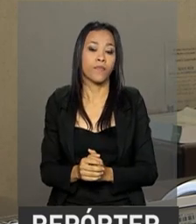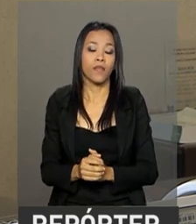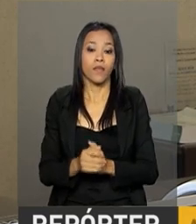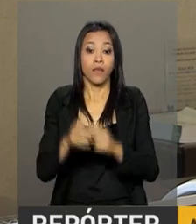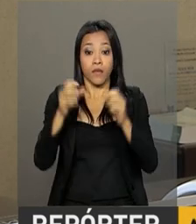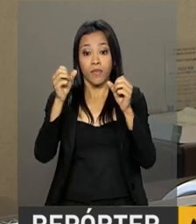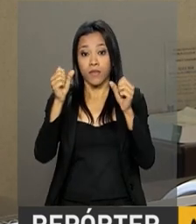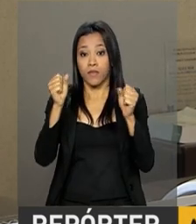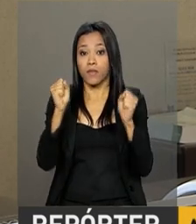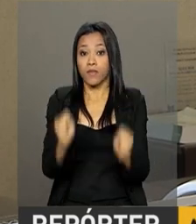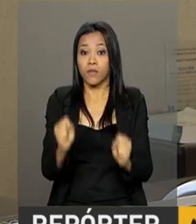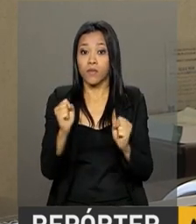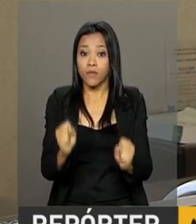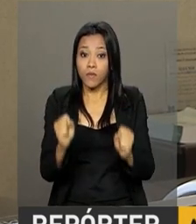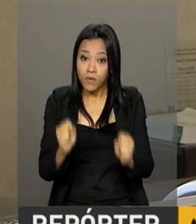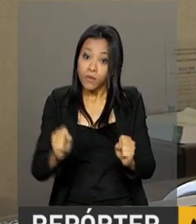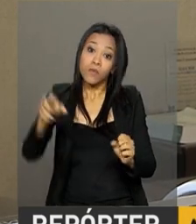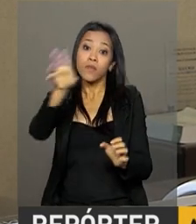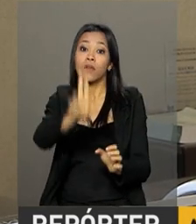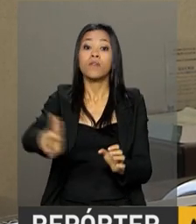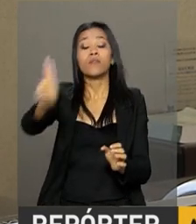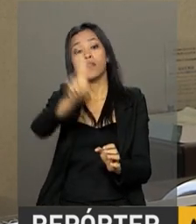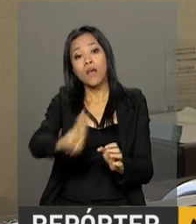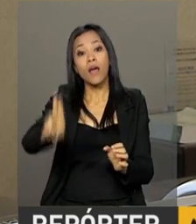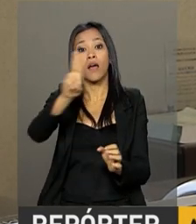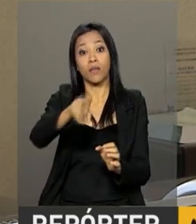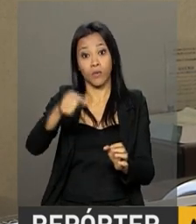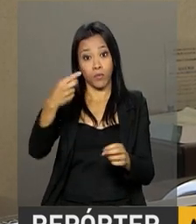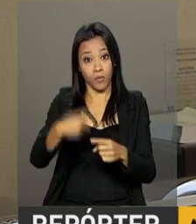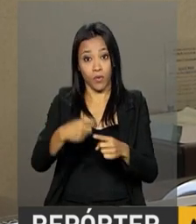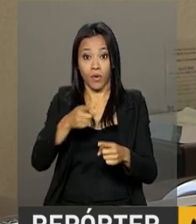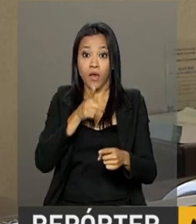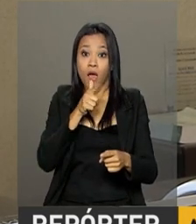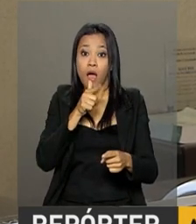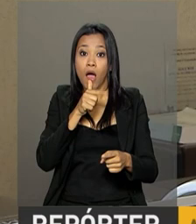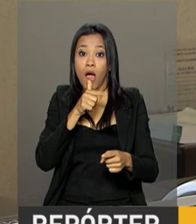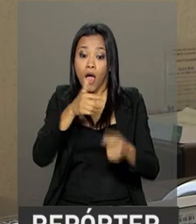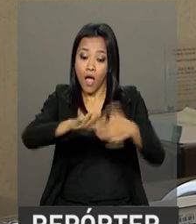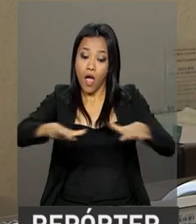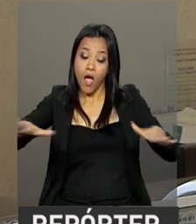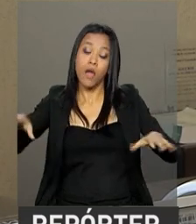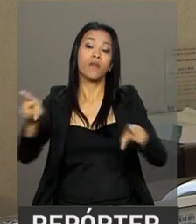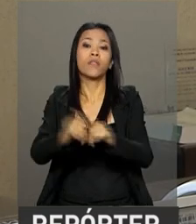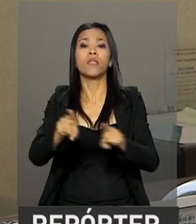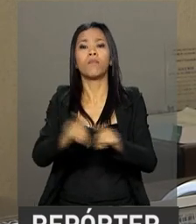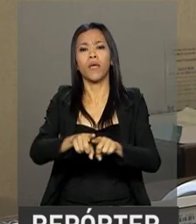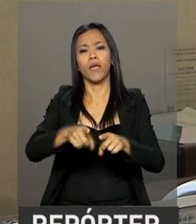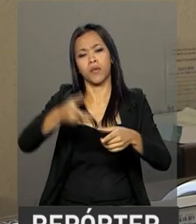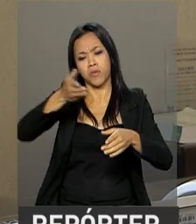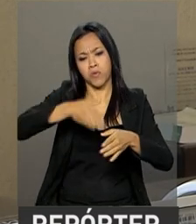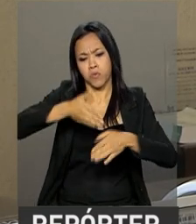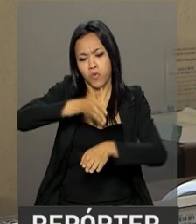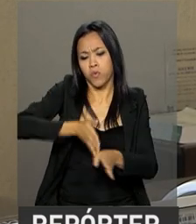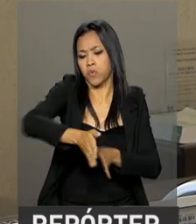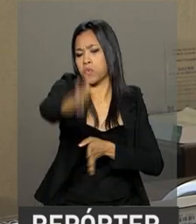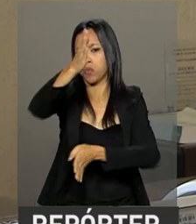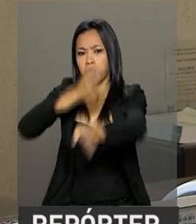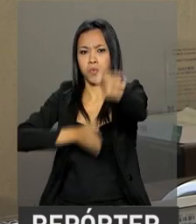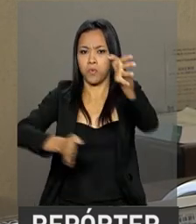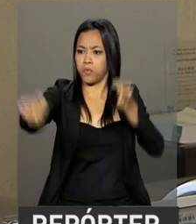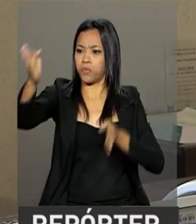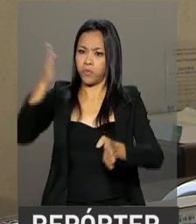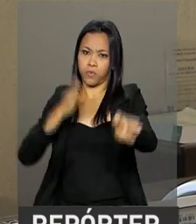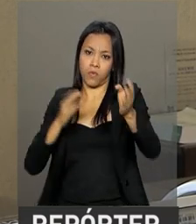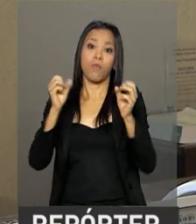ser utilizado para as exportações no modal marítimo e rodoviário. E com isso, se facilita de